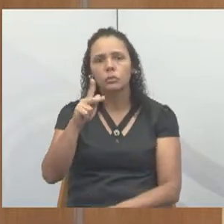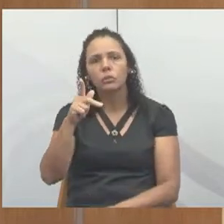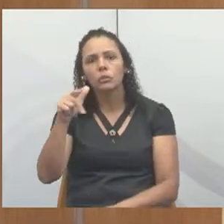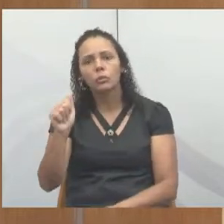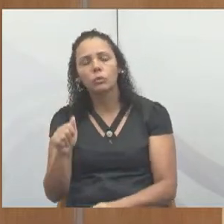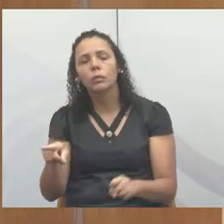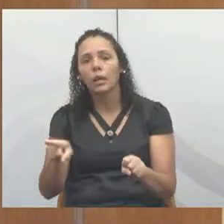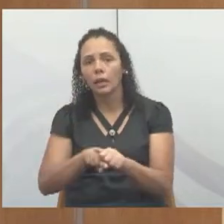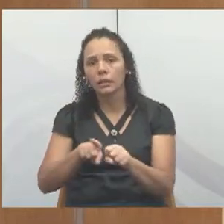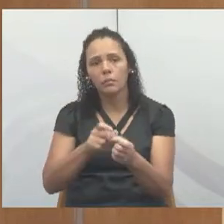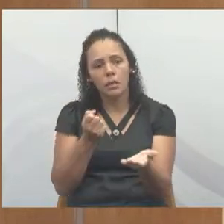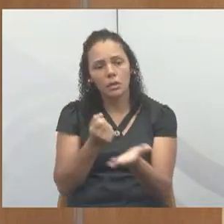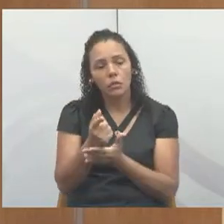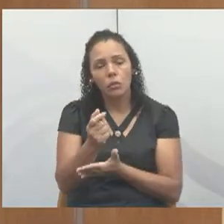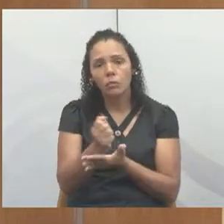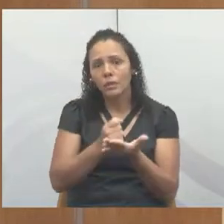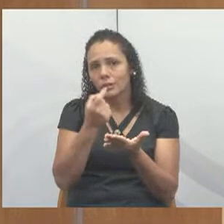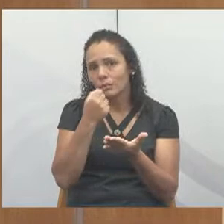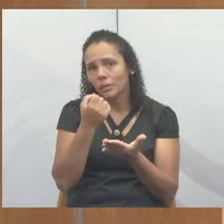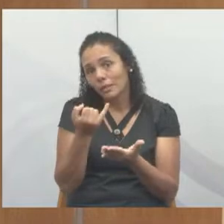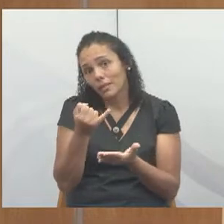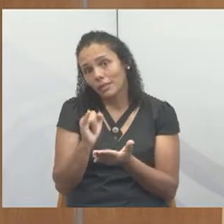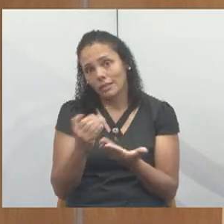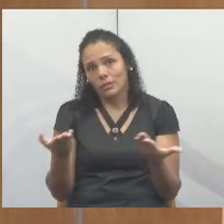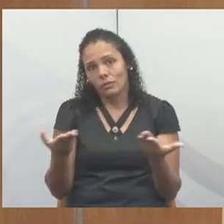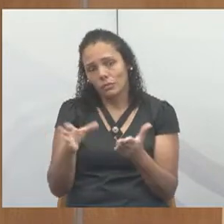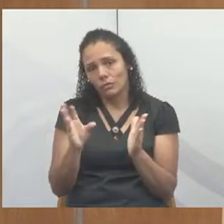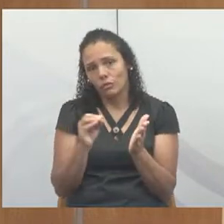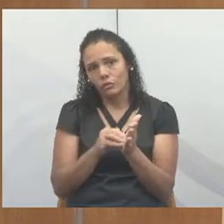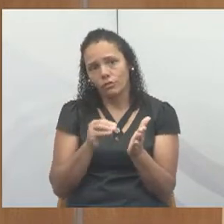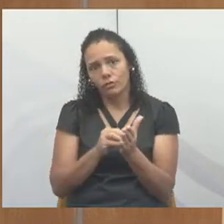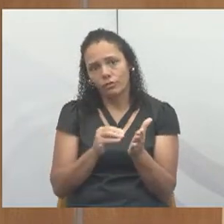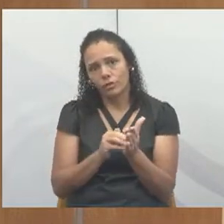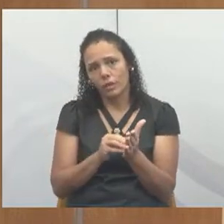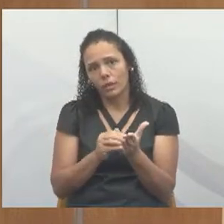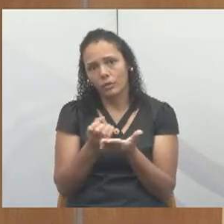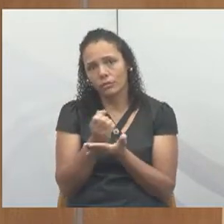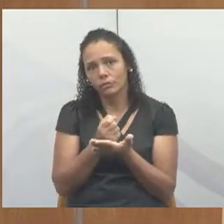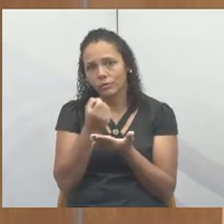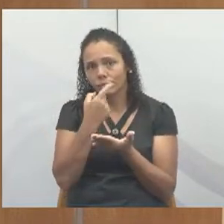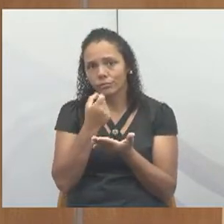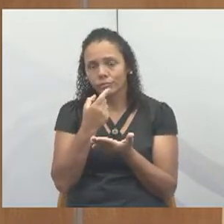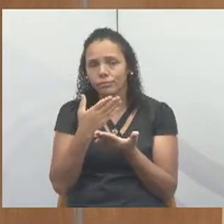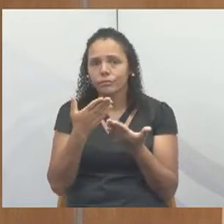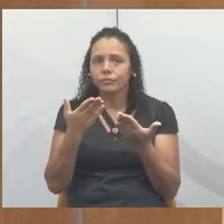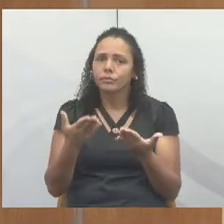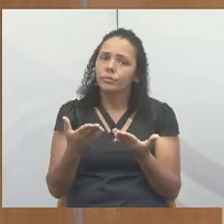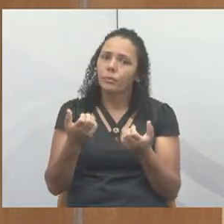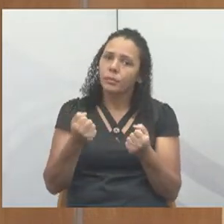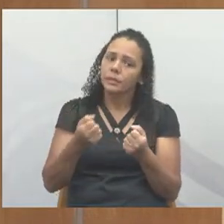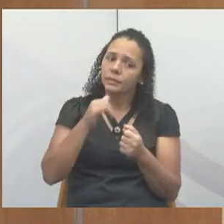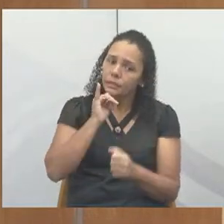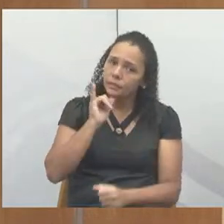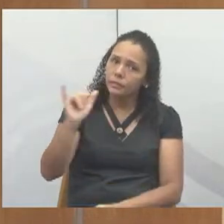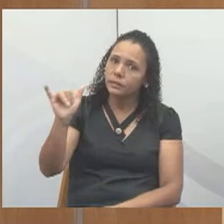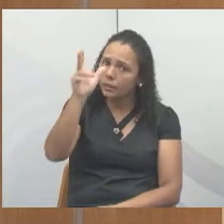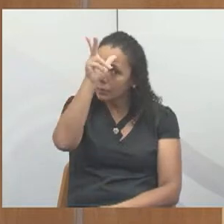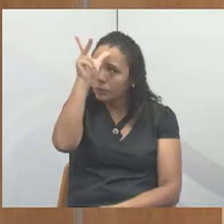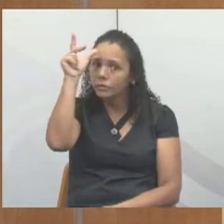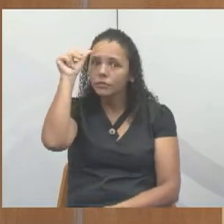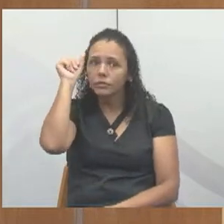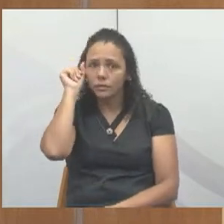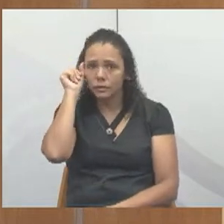de medicamentos. Se existe alguma falta, né, pontual ou sistêmica, isso tem que ser relatado à Prefeitura, procurar